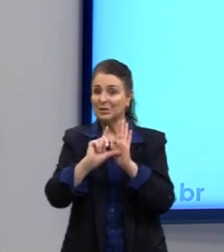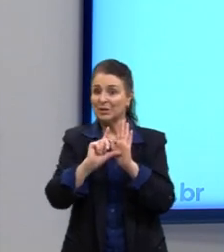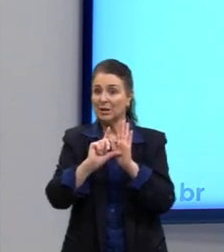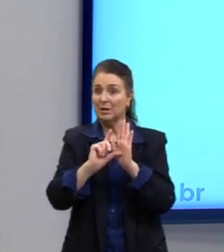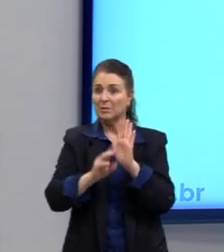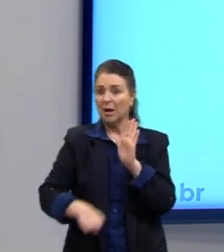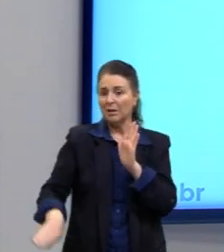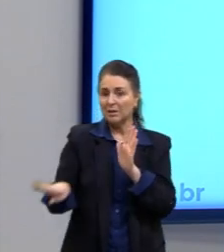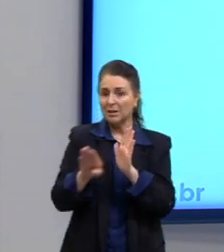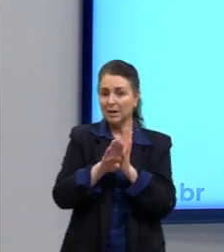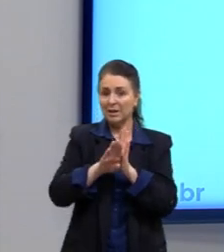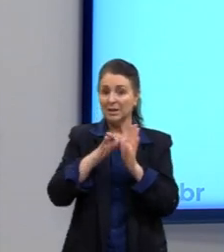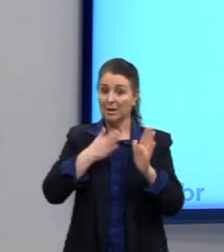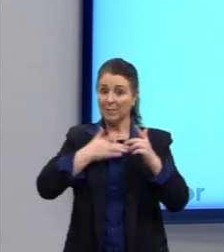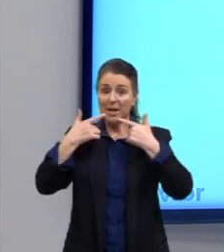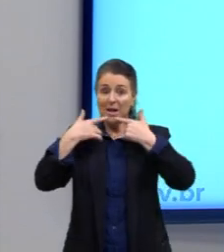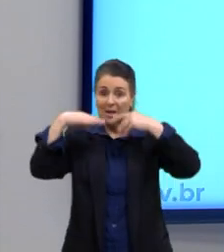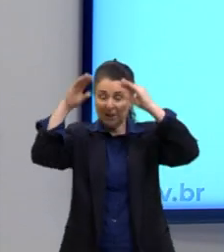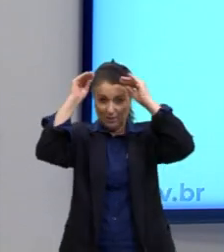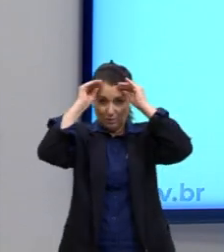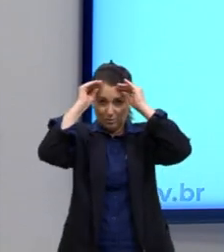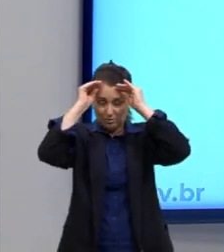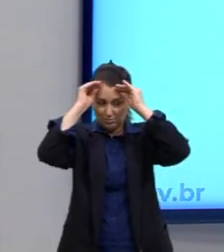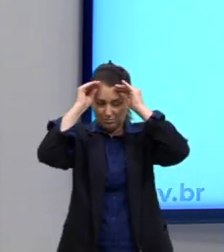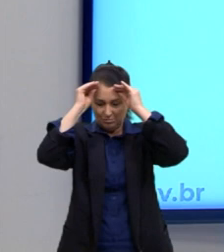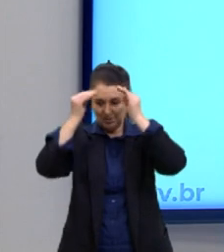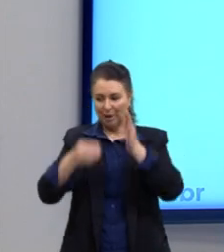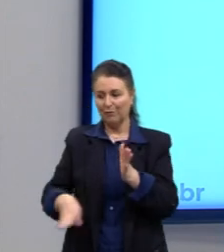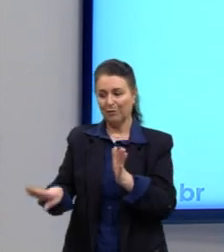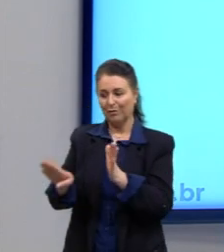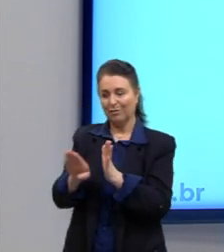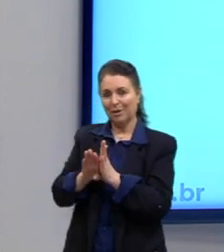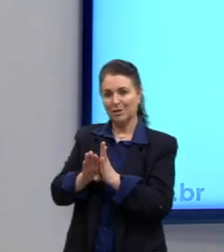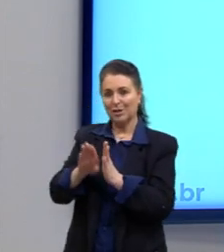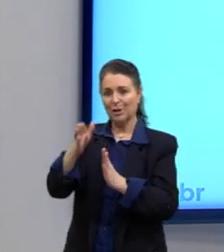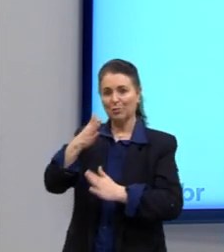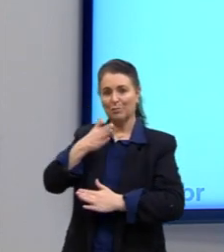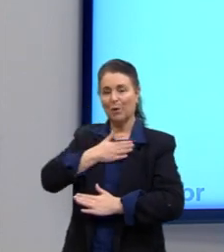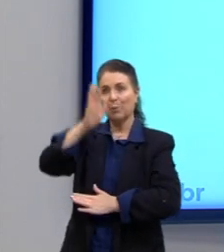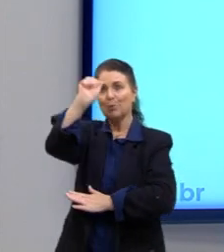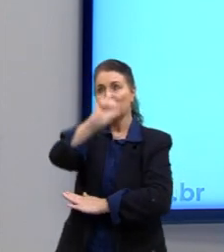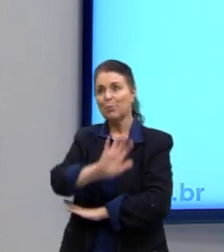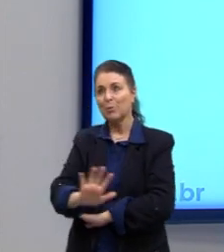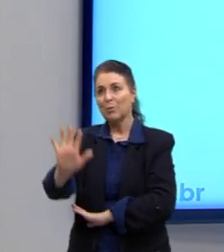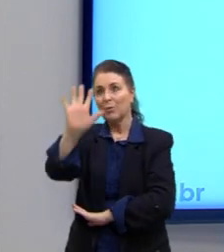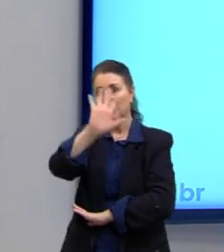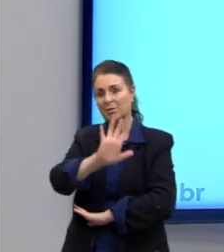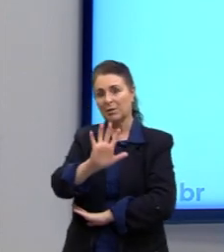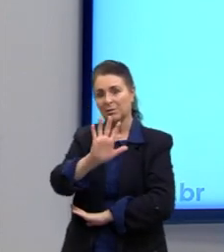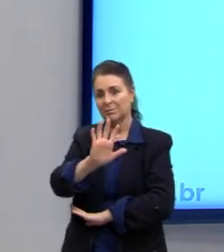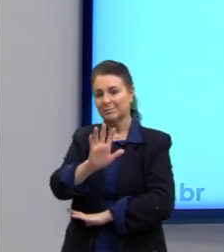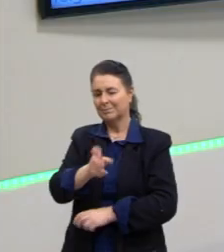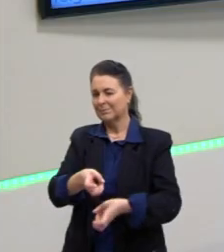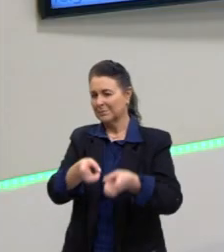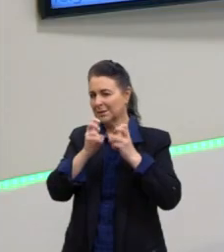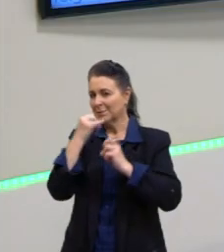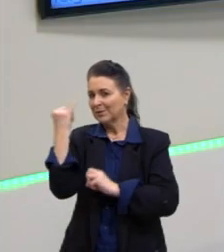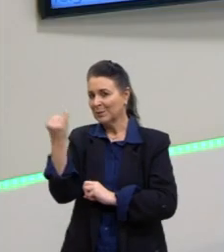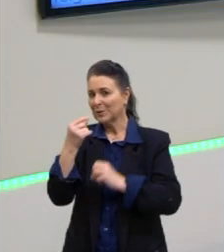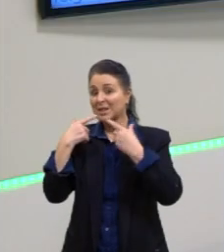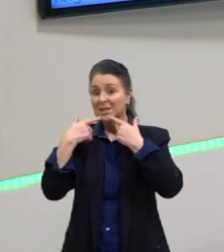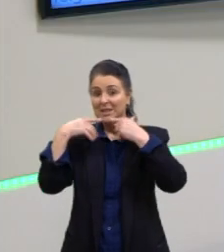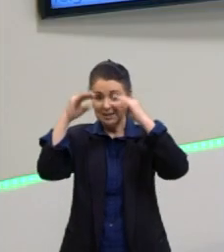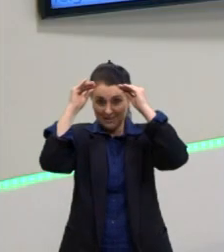fronteiras da minha linguagem são as fronteiras do meu universo então vejam o quanto importante a linguagem